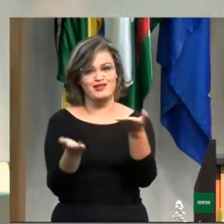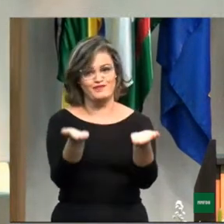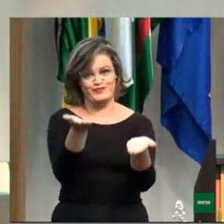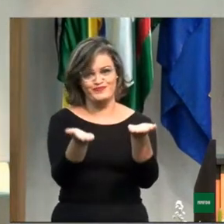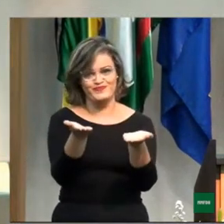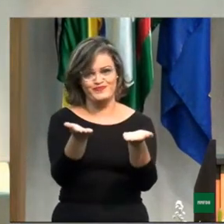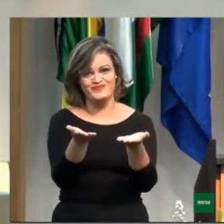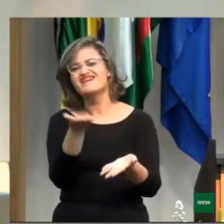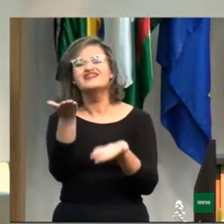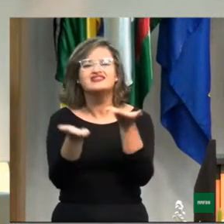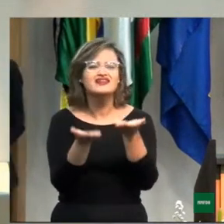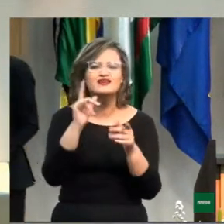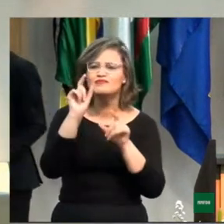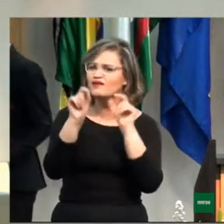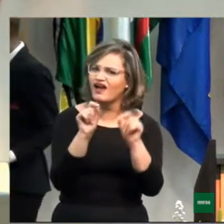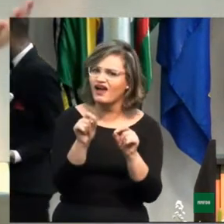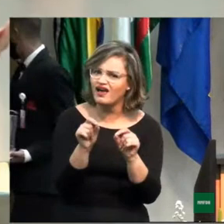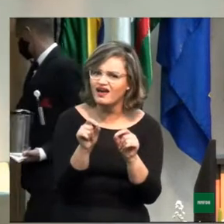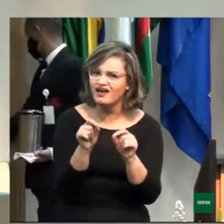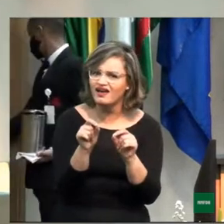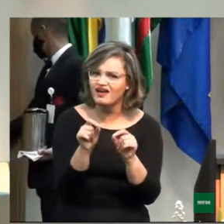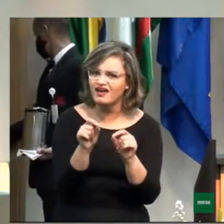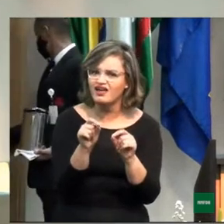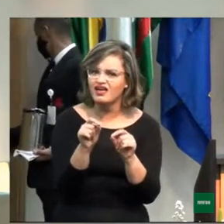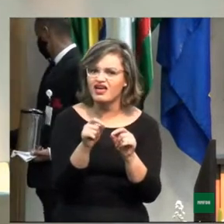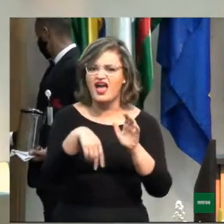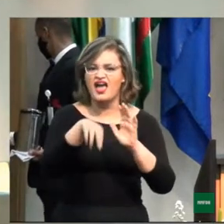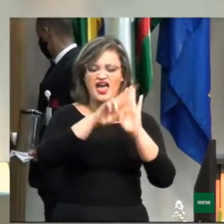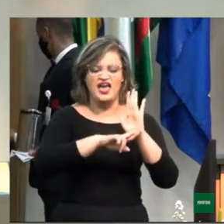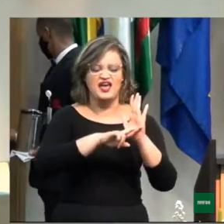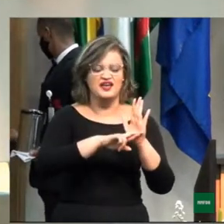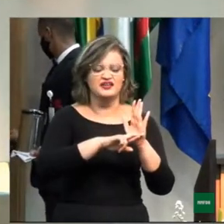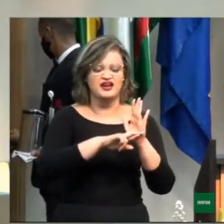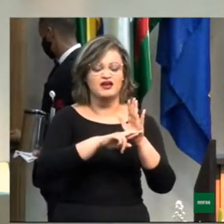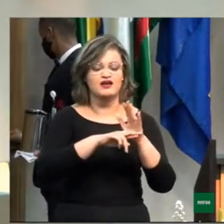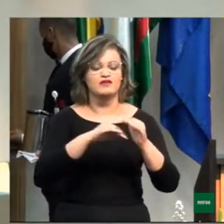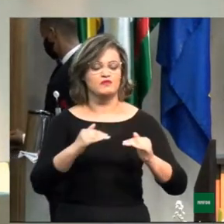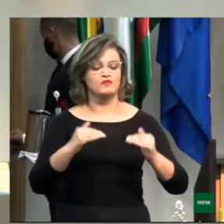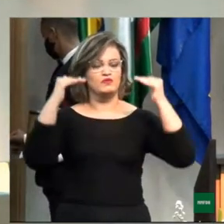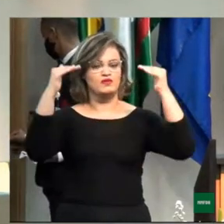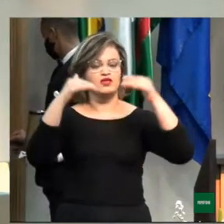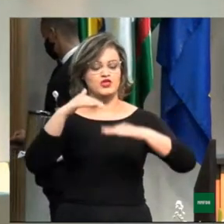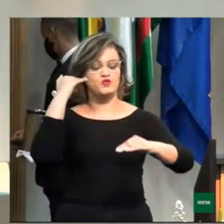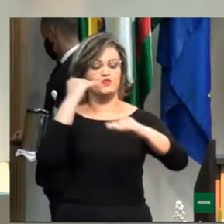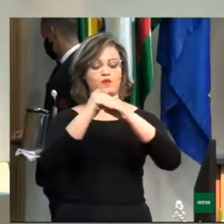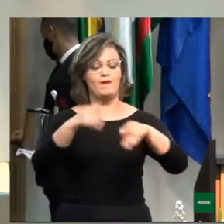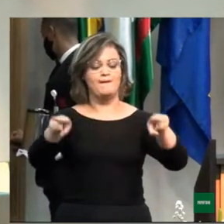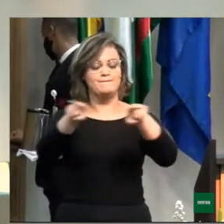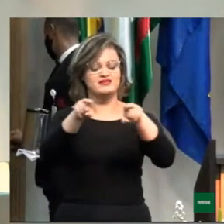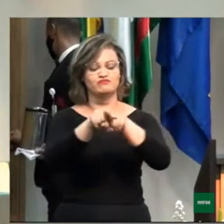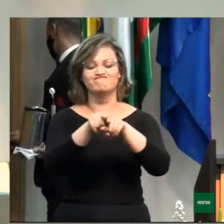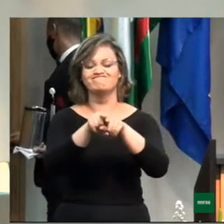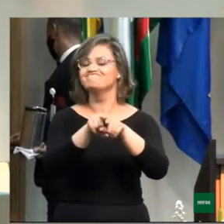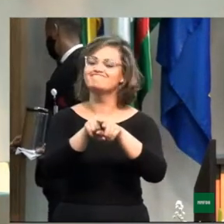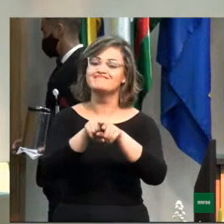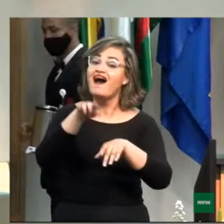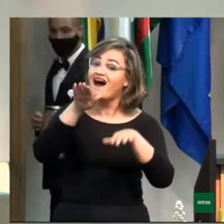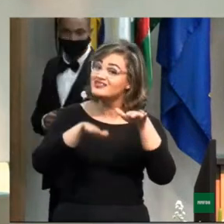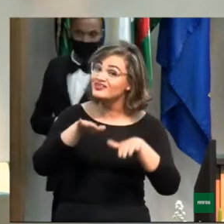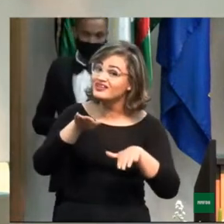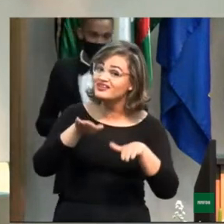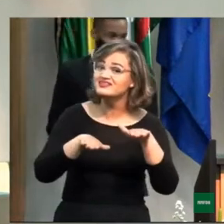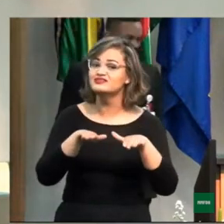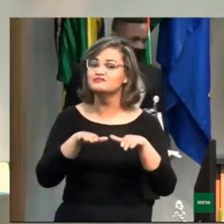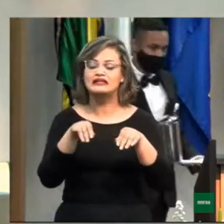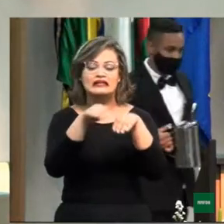significa que as regras serão sempre absolutamente iguais. Às vezes, para que se encontre um equilíbrio, você